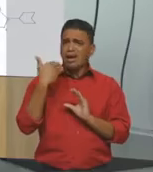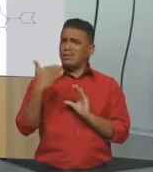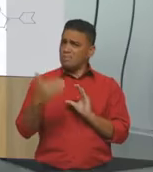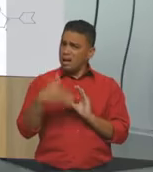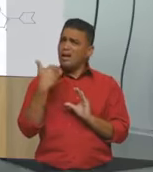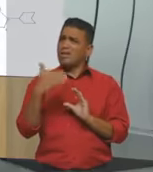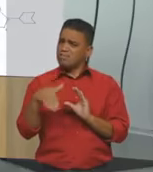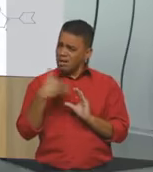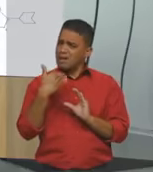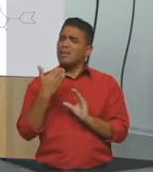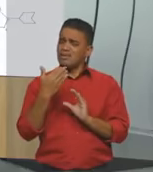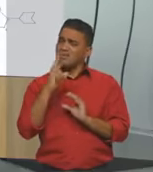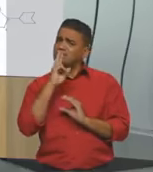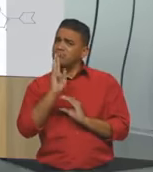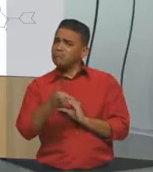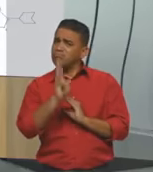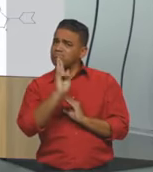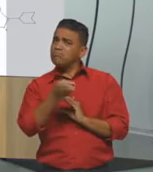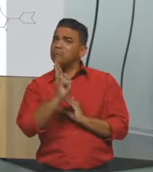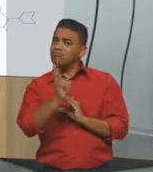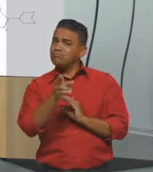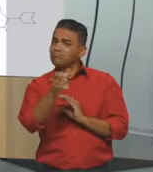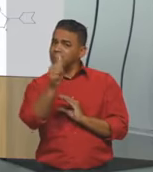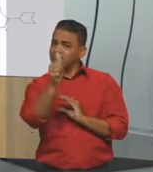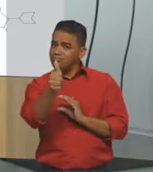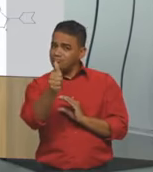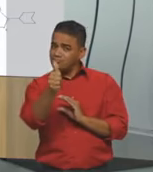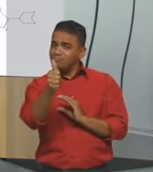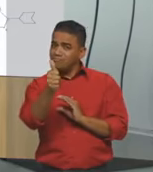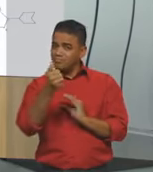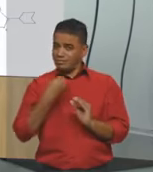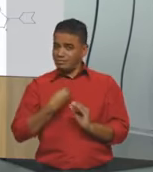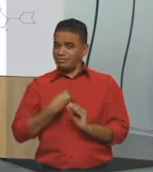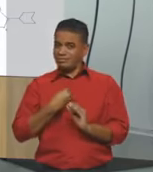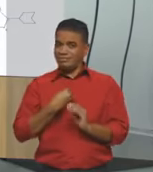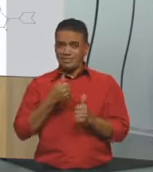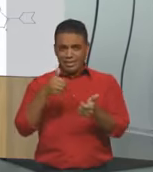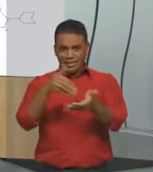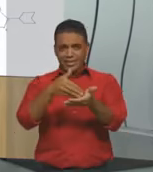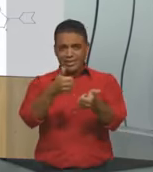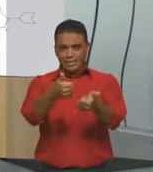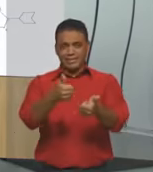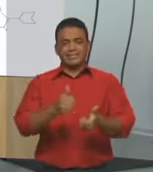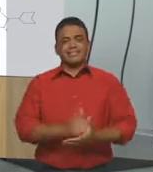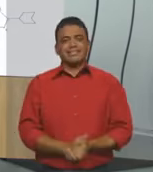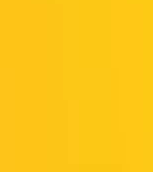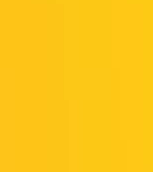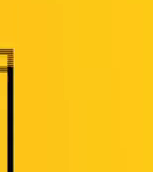me tira dúvidas, que eu estarei aqui e responderei ao vivo para vocês. Até mais!